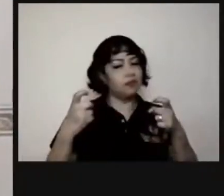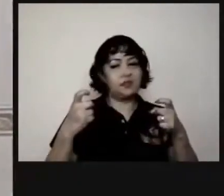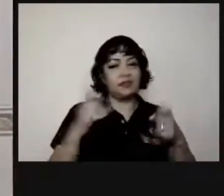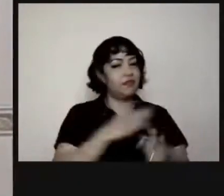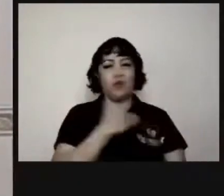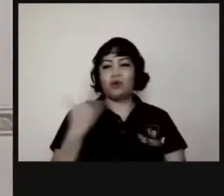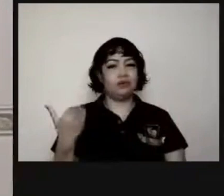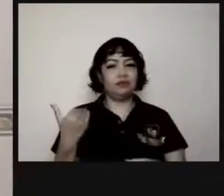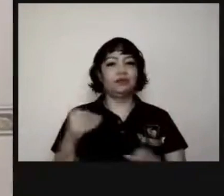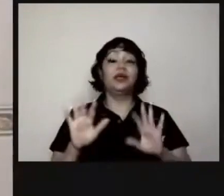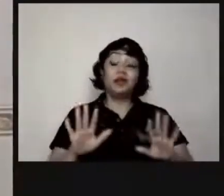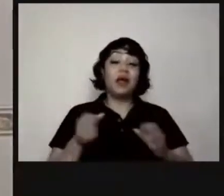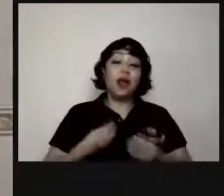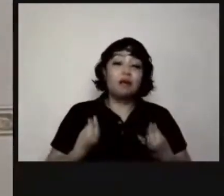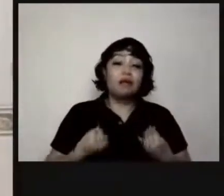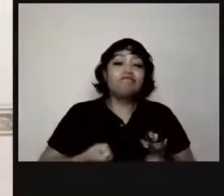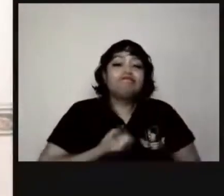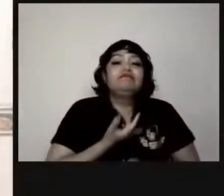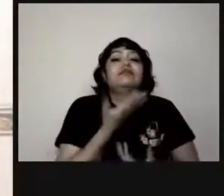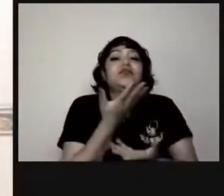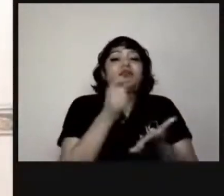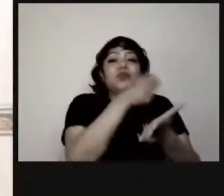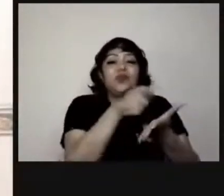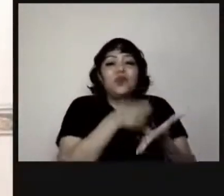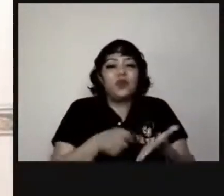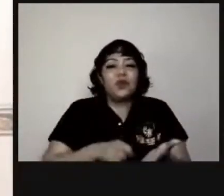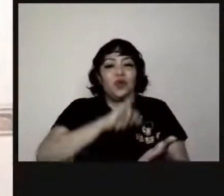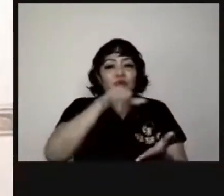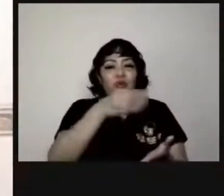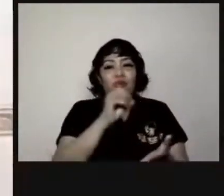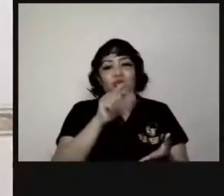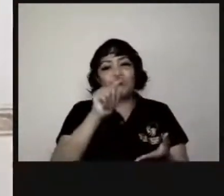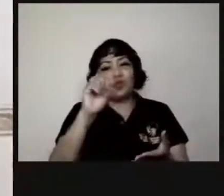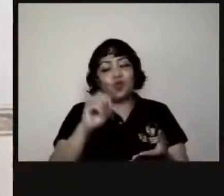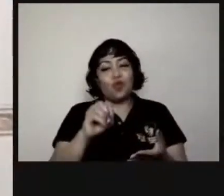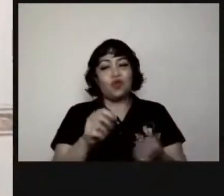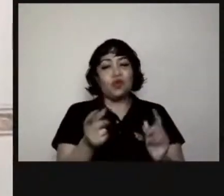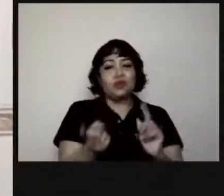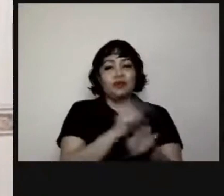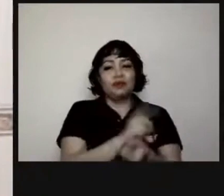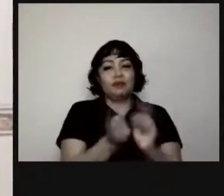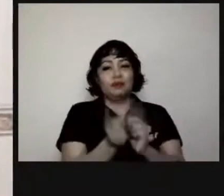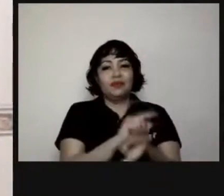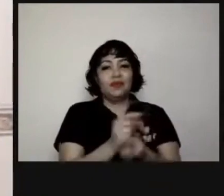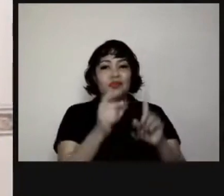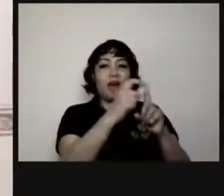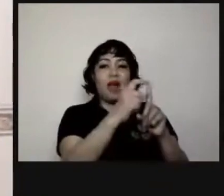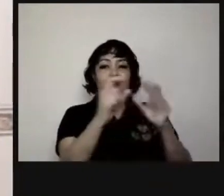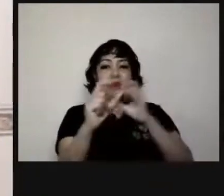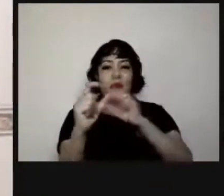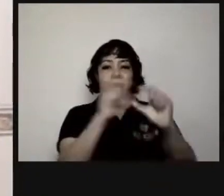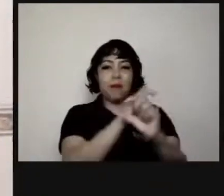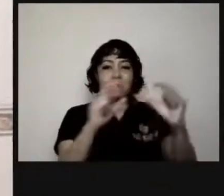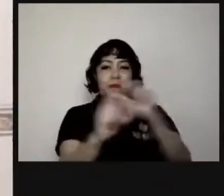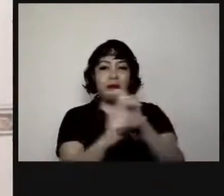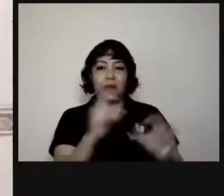sentimentos, né, suas emoções, nesse jogo aí de palavras, para poder falar, então, o que era o 7 de setembro para